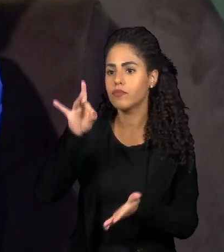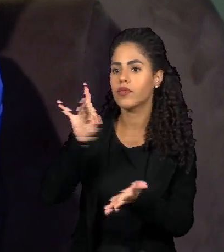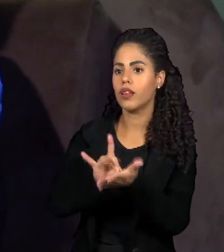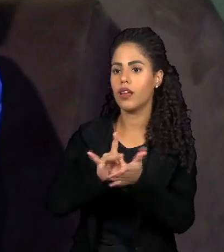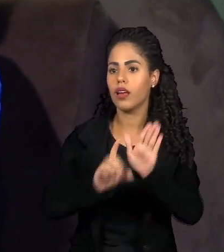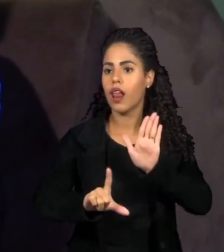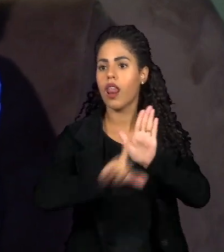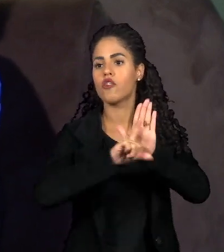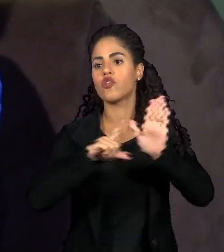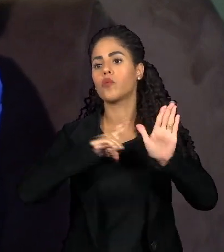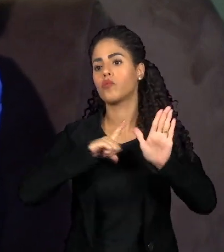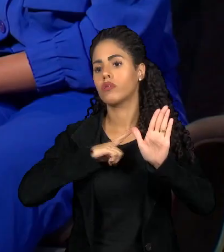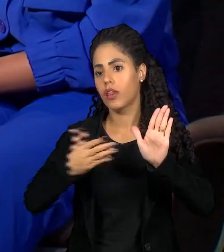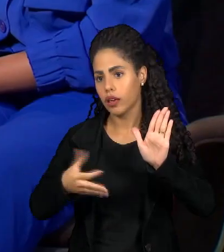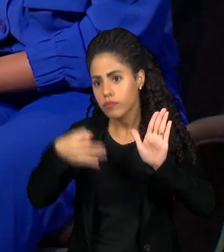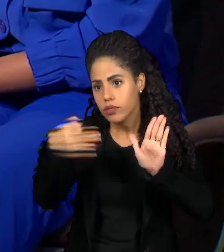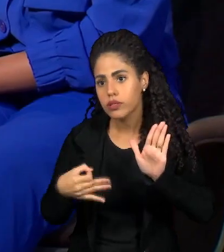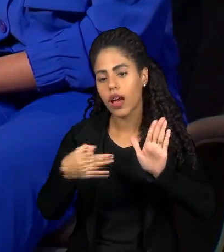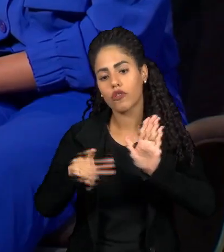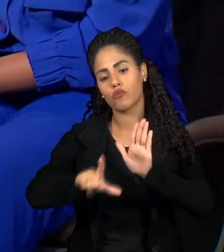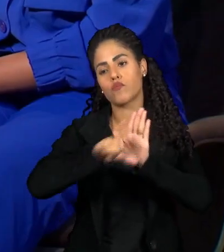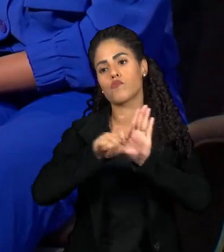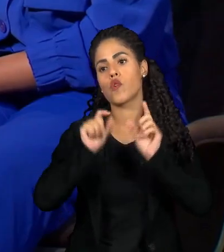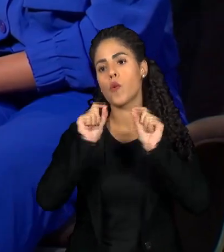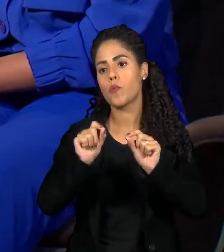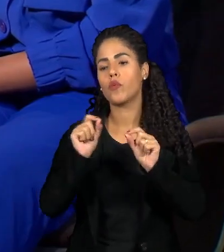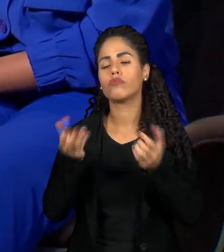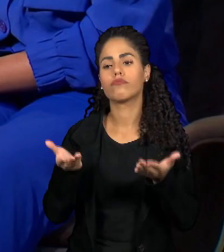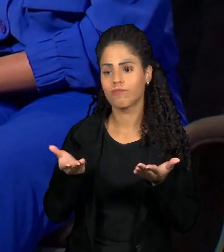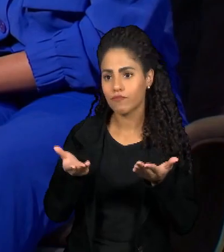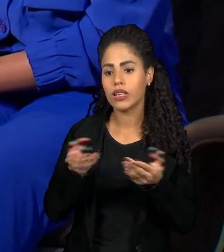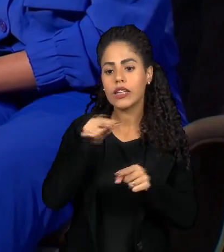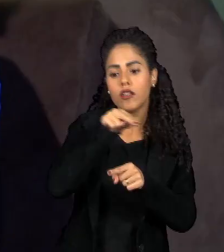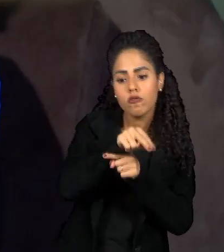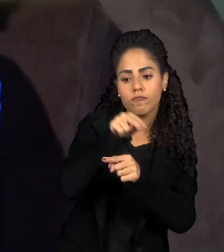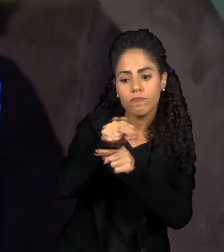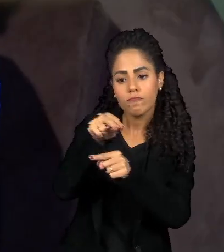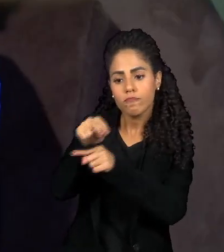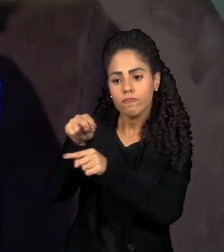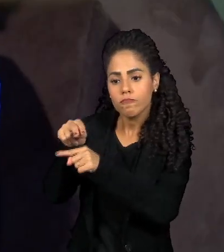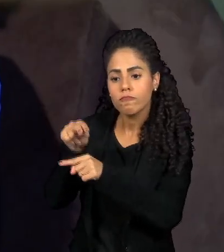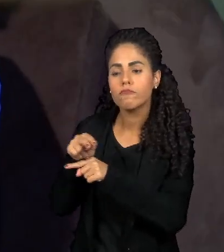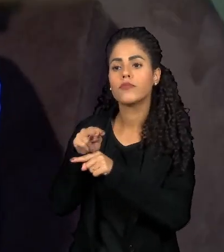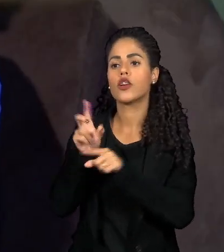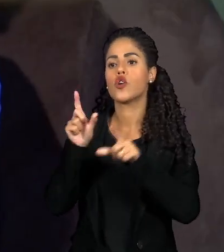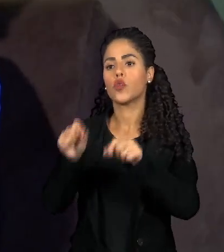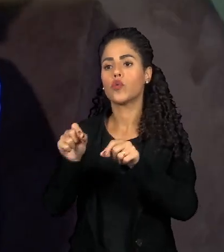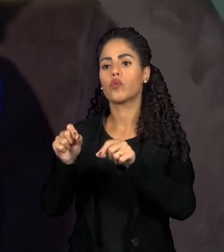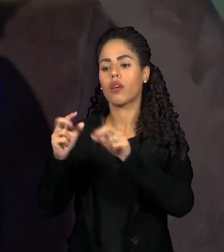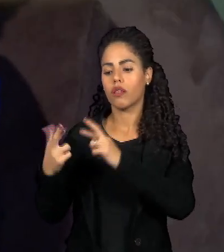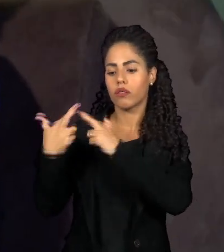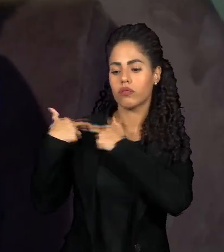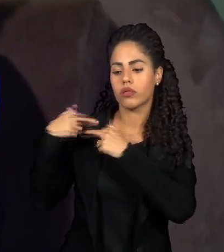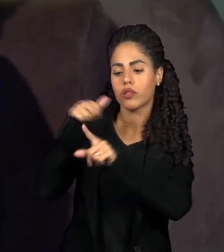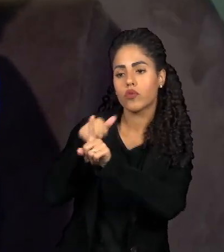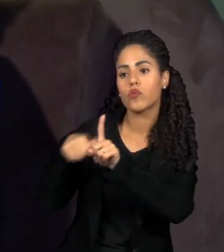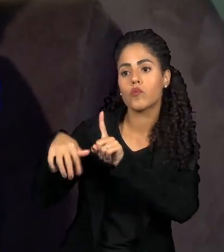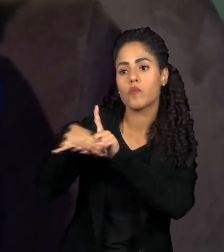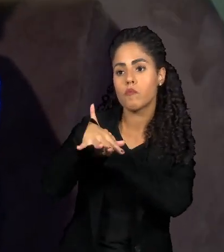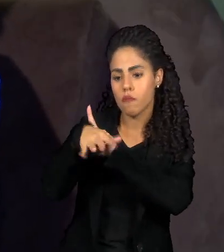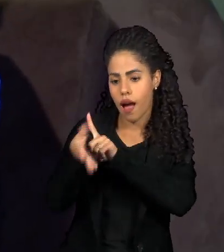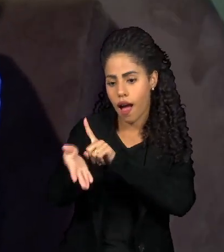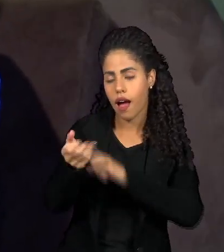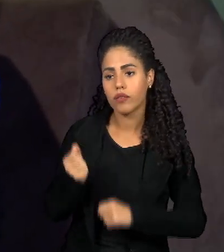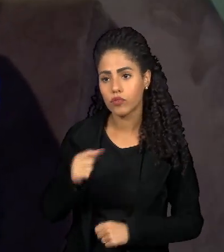legislação, nós já temos, né, uma legislação que consegue proteger, então, questão da função social, né, da